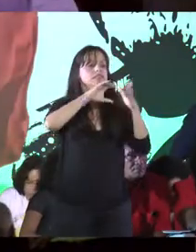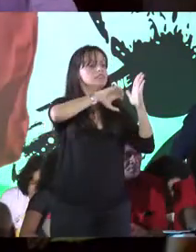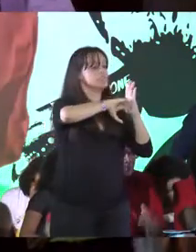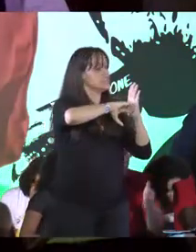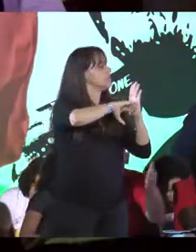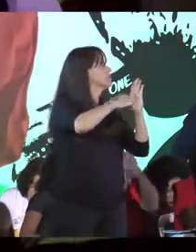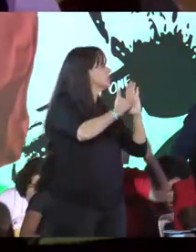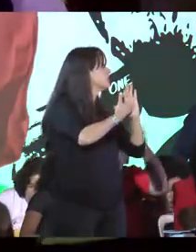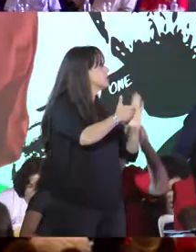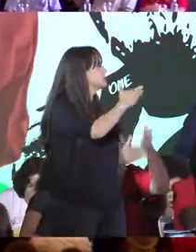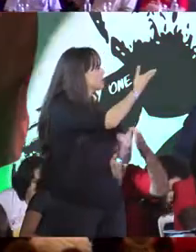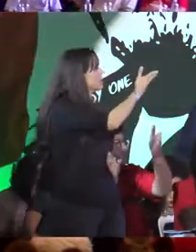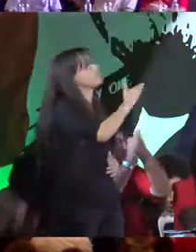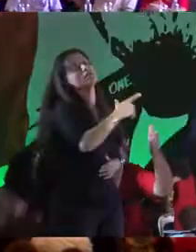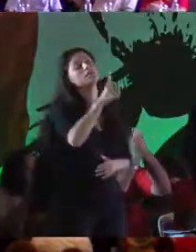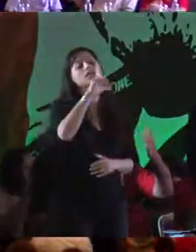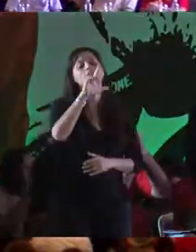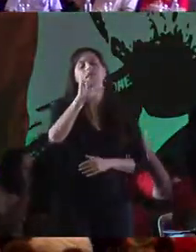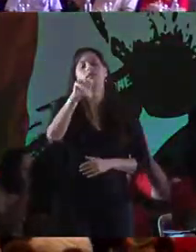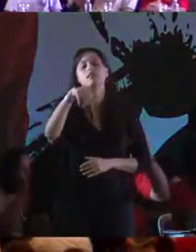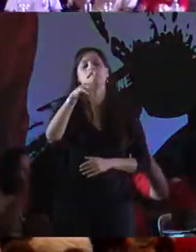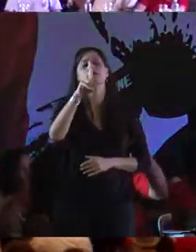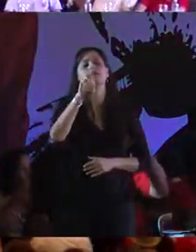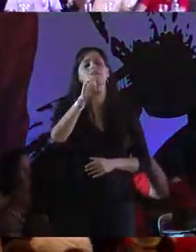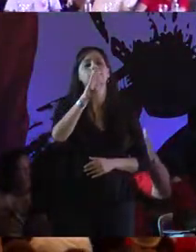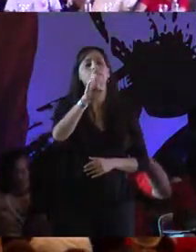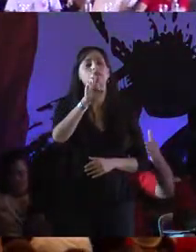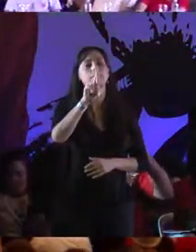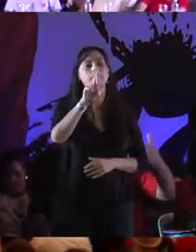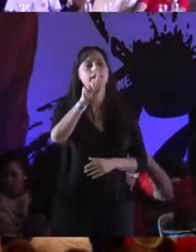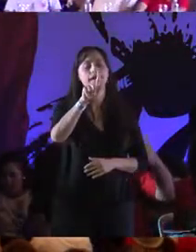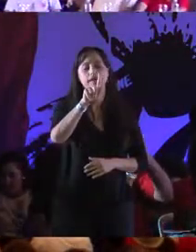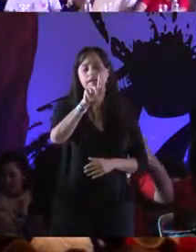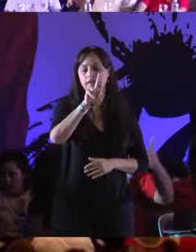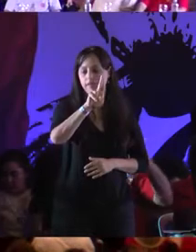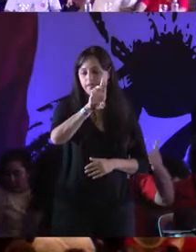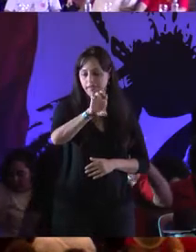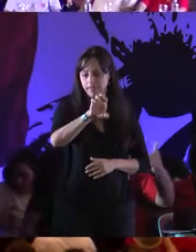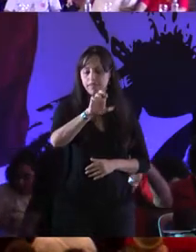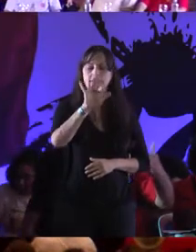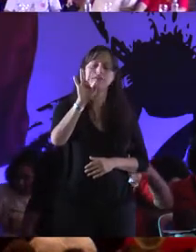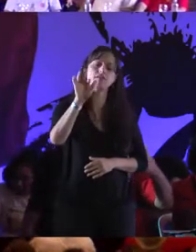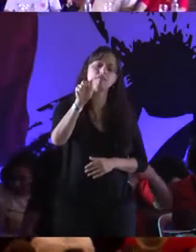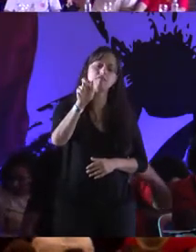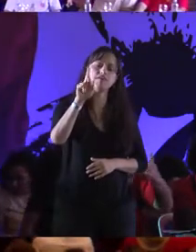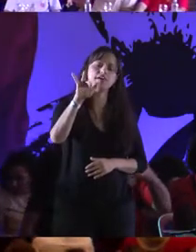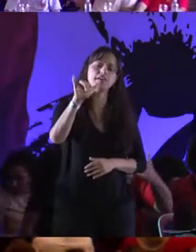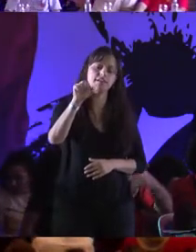Lindbergh Farias. Companheiras, companheiros,